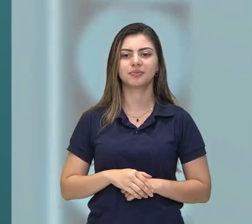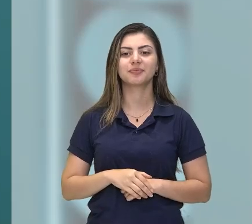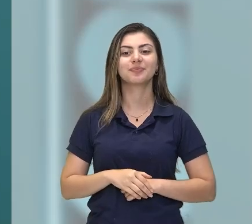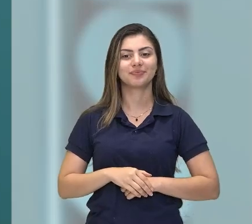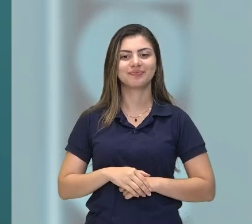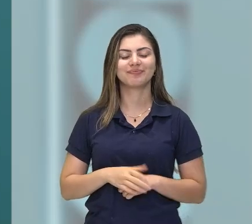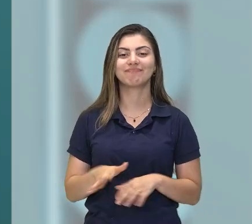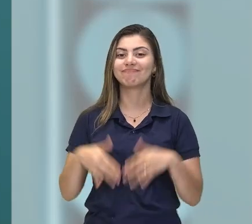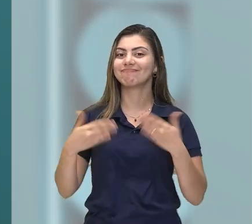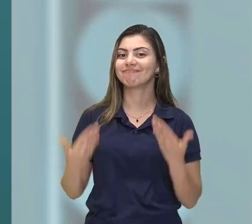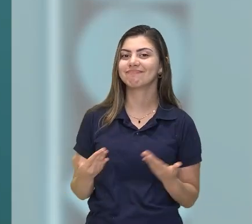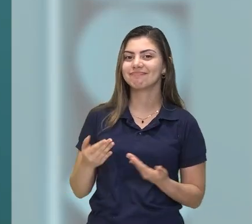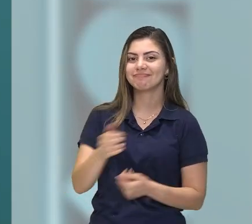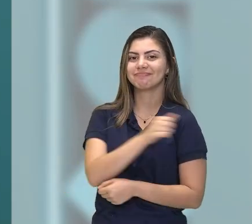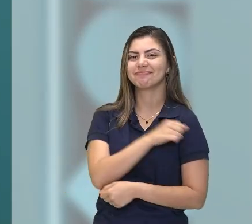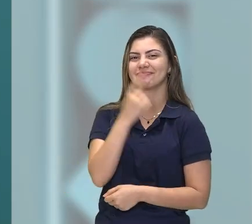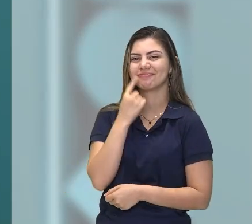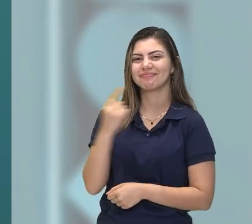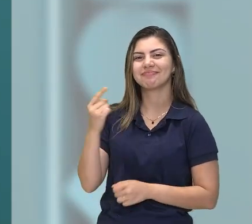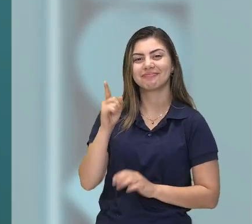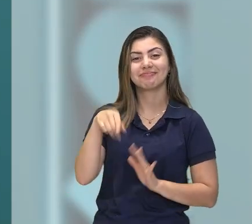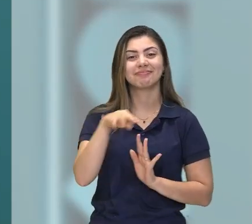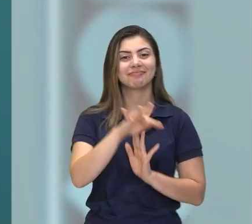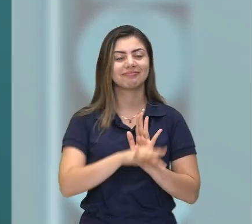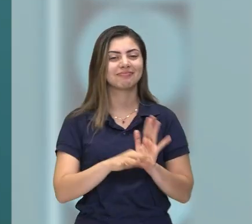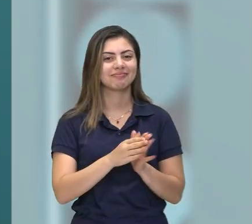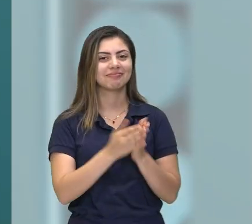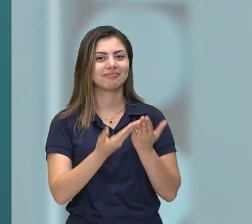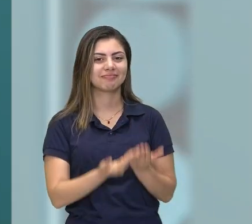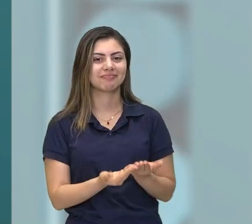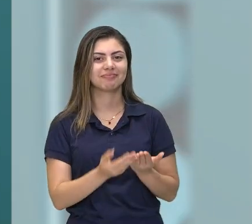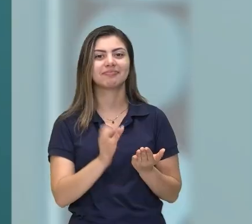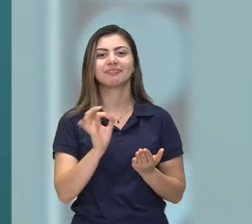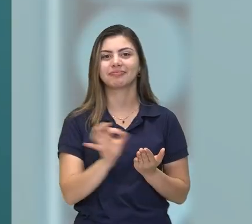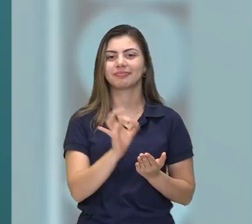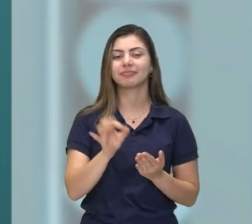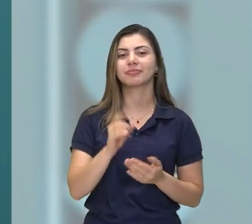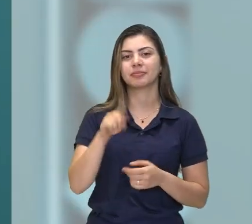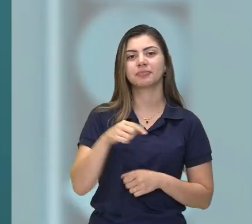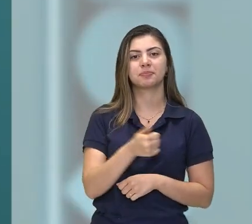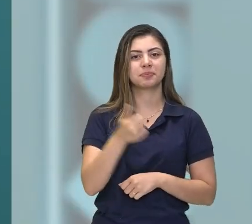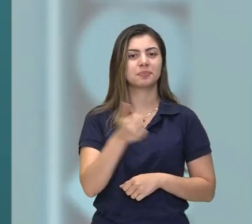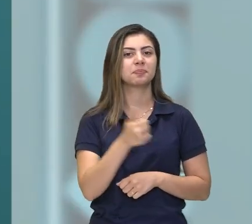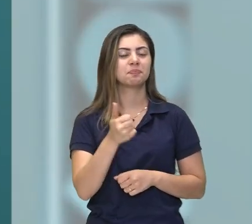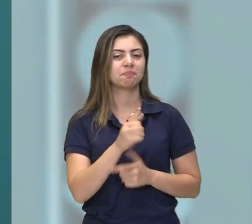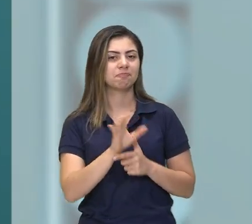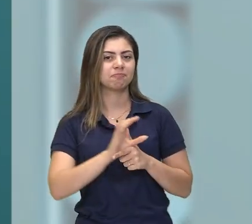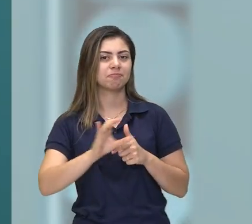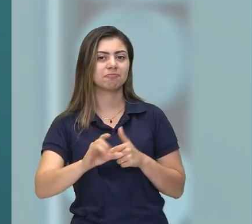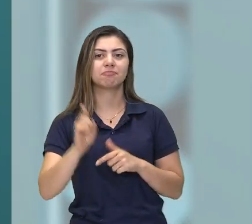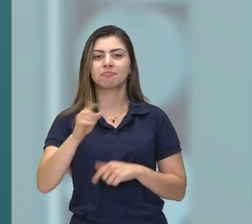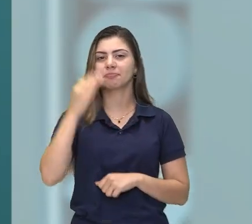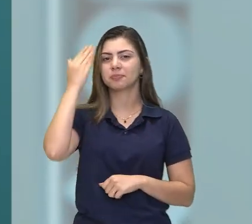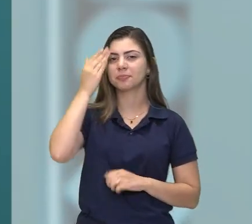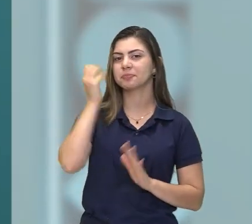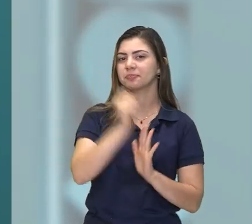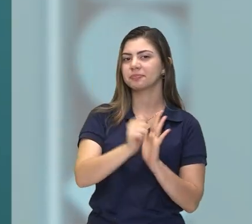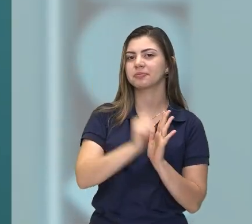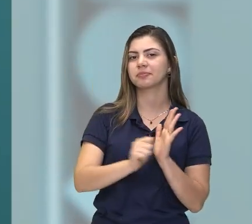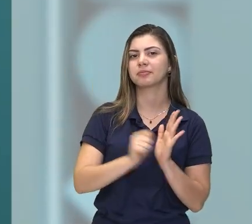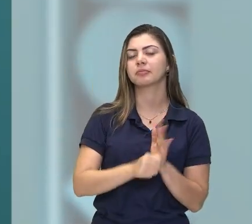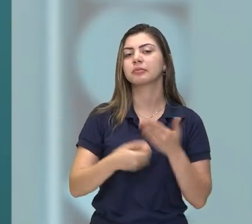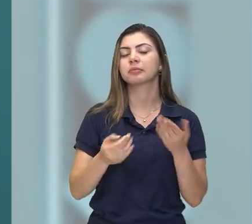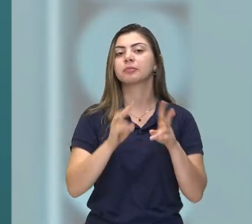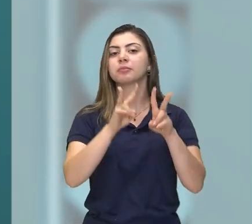Então, gente, vocês viram um texto bíblico, não é? A primeira carta aos Coríntios, aí escrita pelo apóstolo Paulo, e fala do